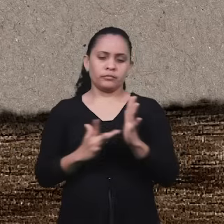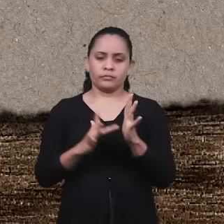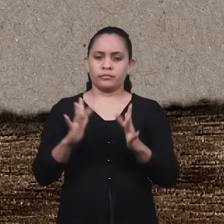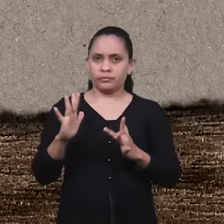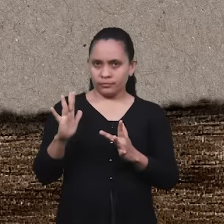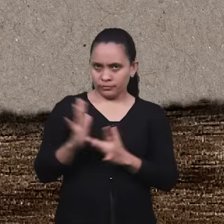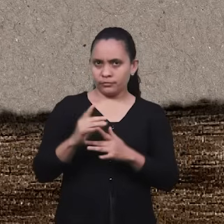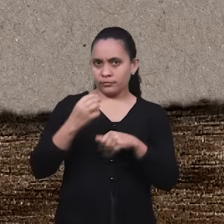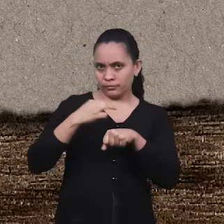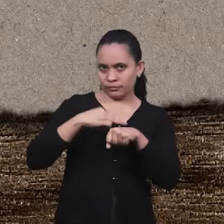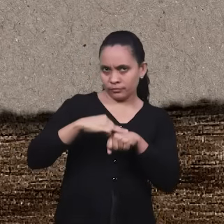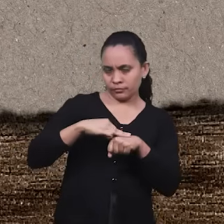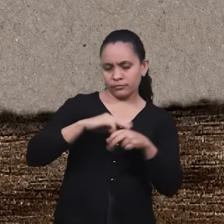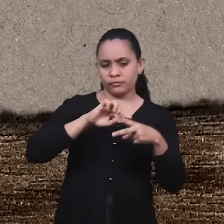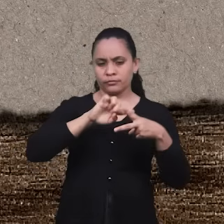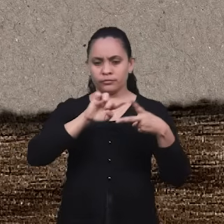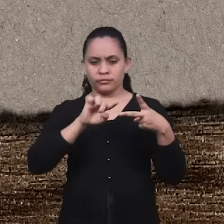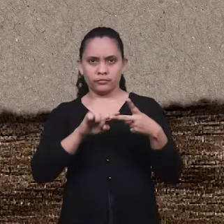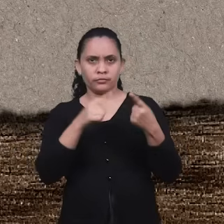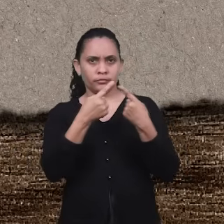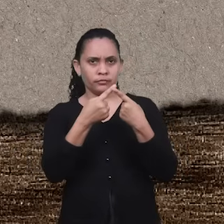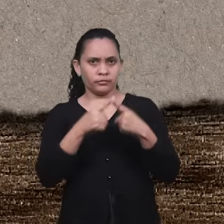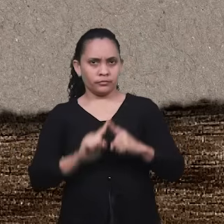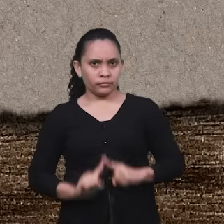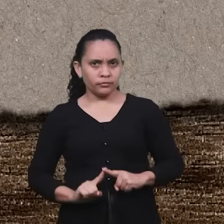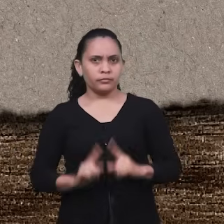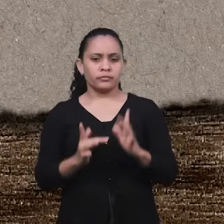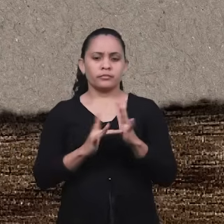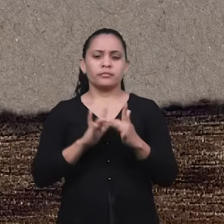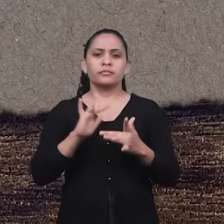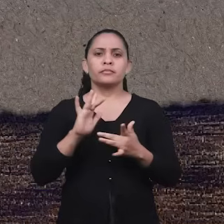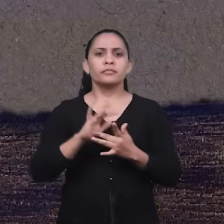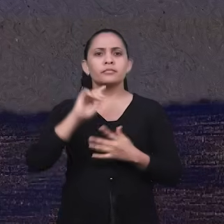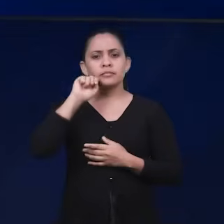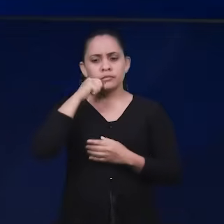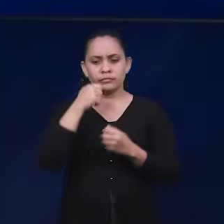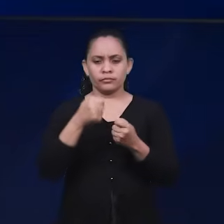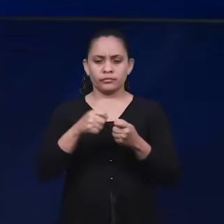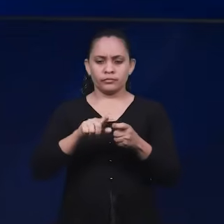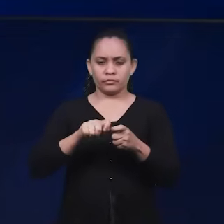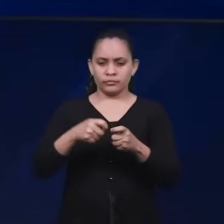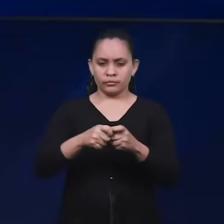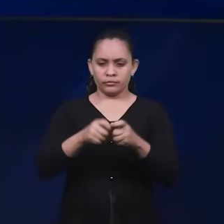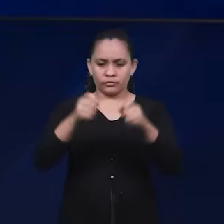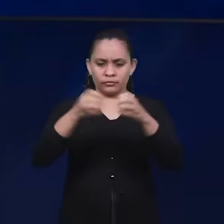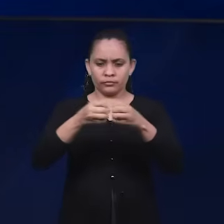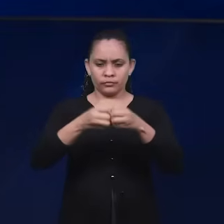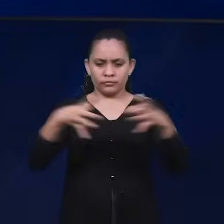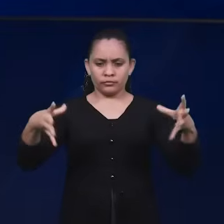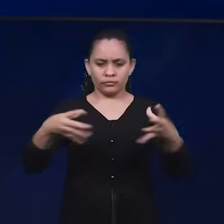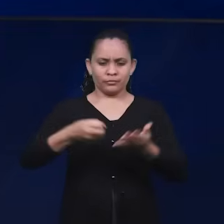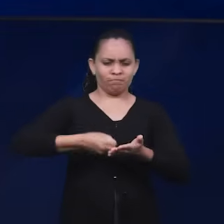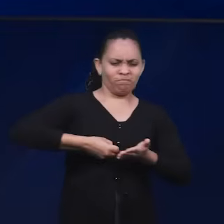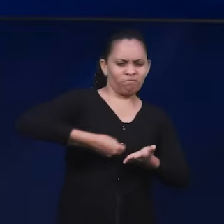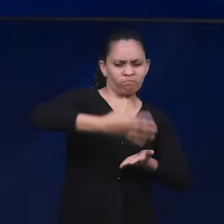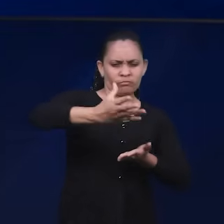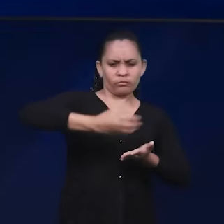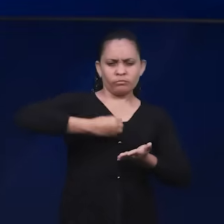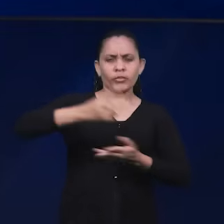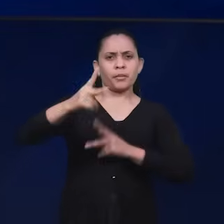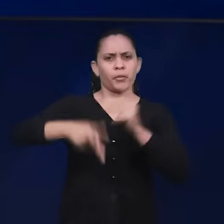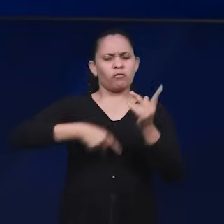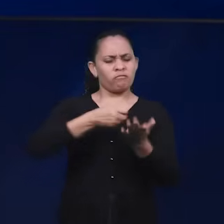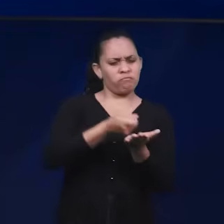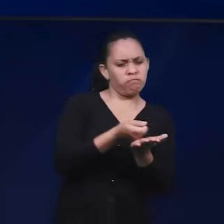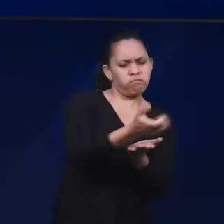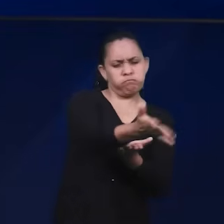Jesus, no seu ministério, por 2 vezes, fez a multiplicação dos pães e alimentou a multidão que estava ali. E